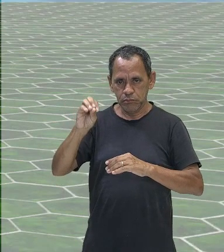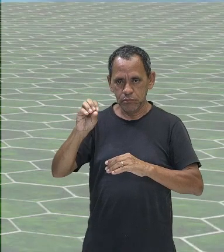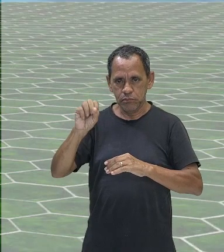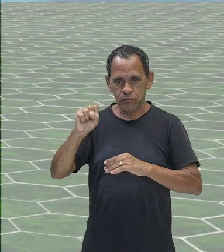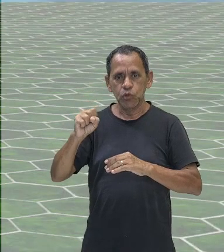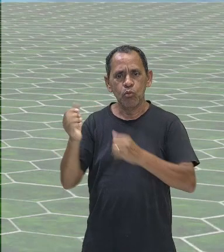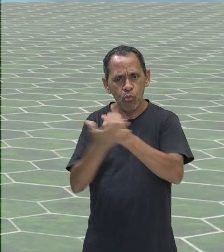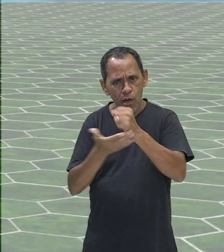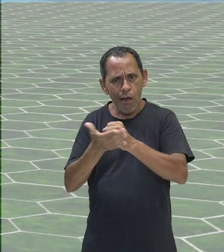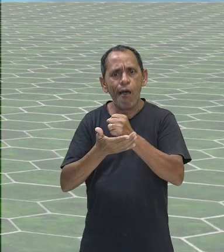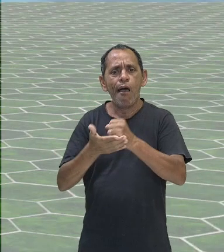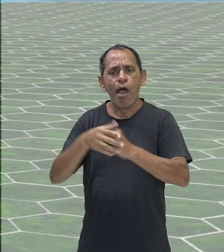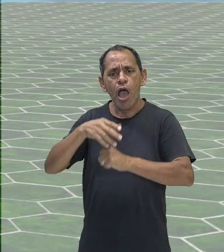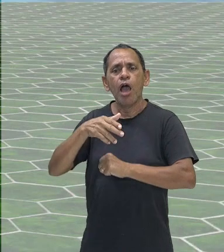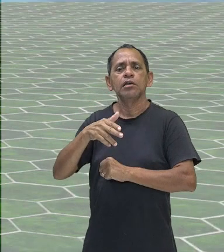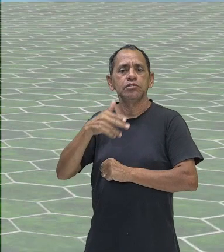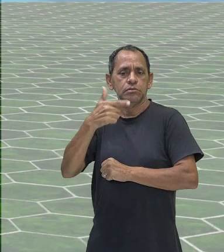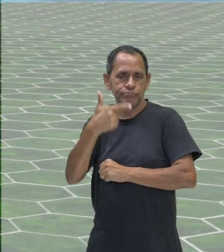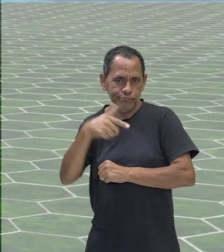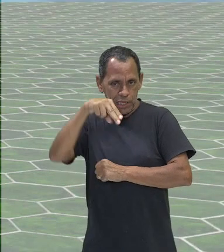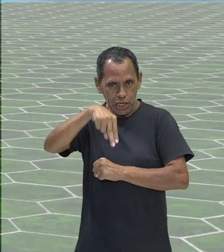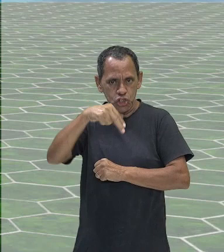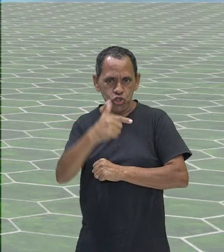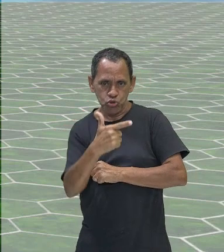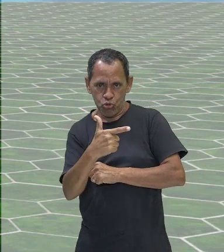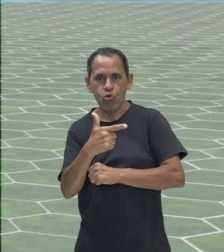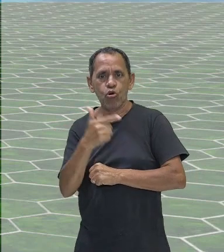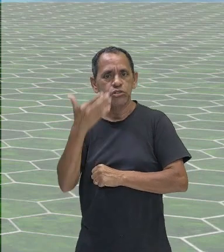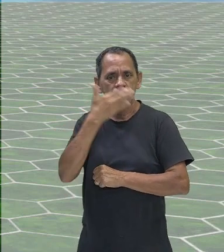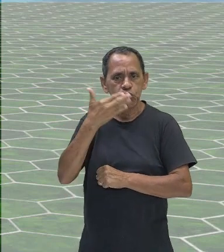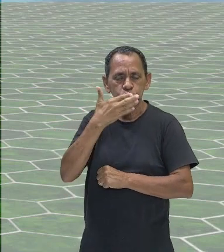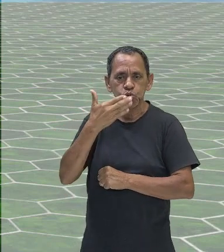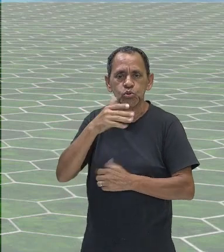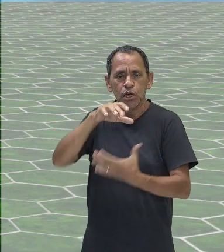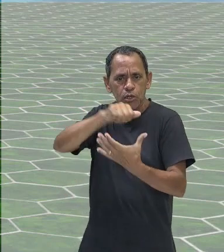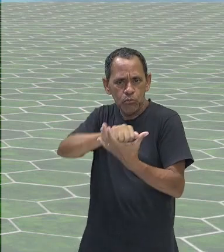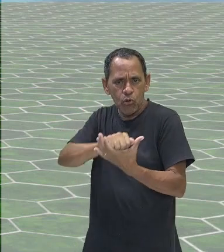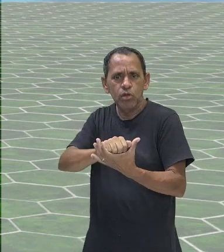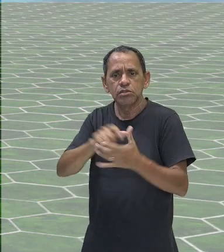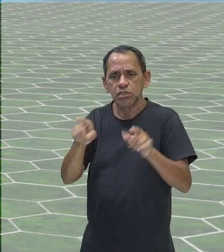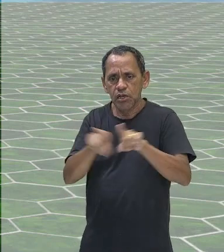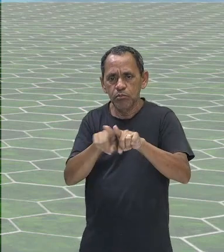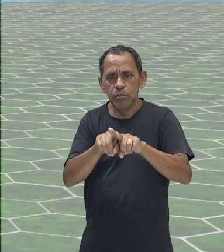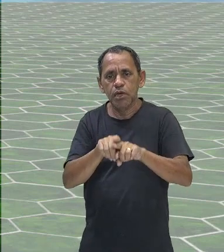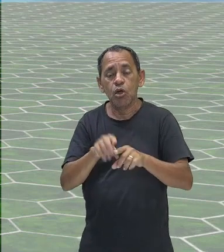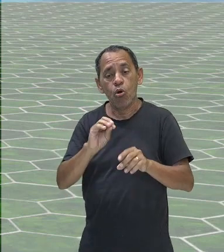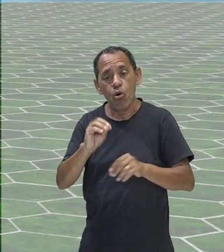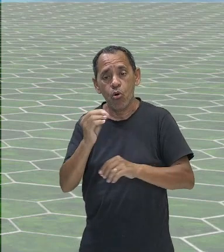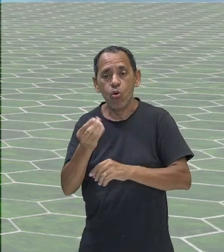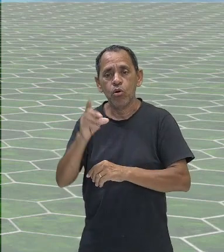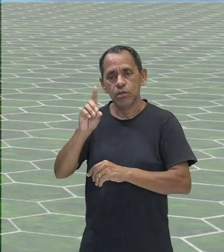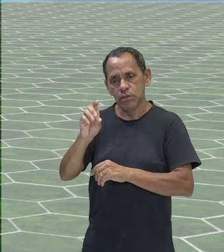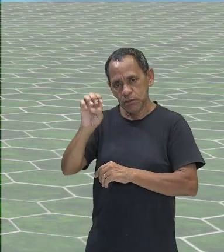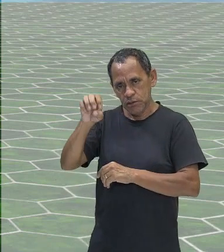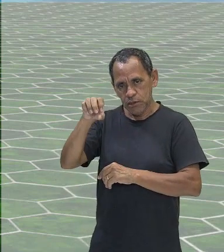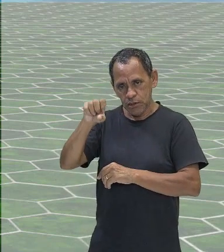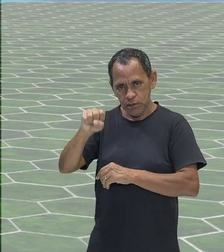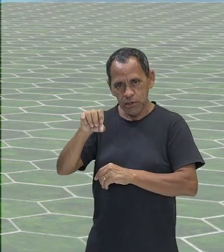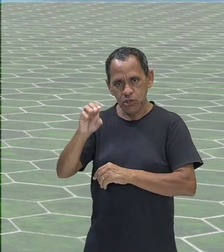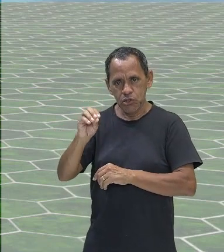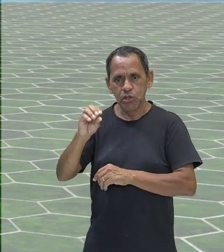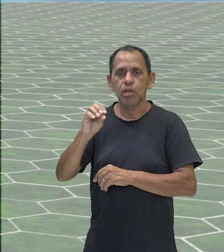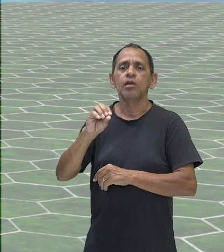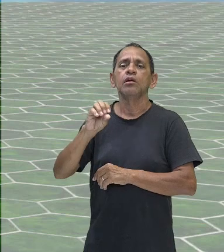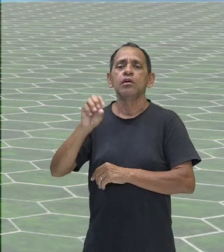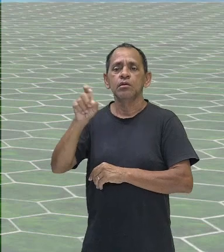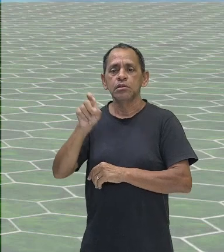um açúcar, né? E uma ribose ali, ou uma desoxirribose, tá? Então,